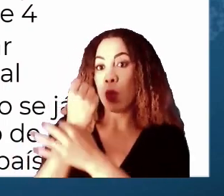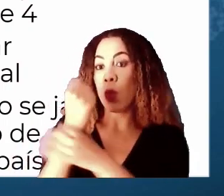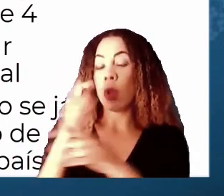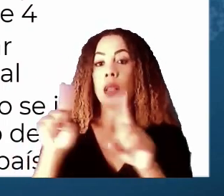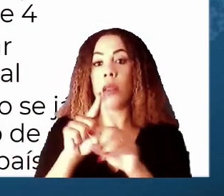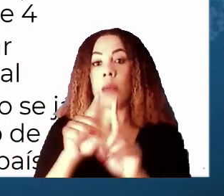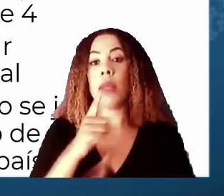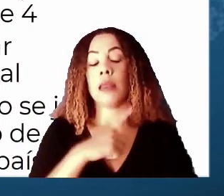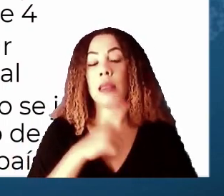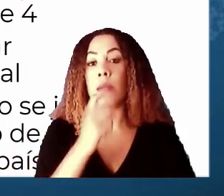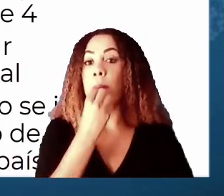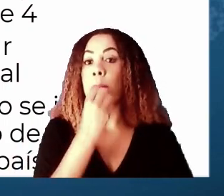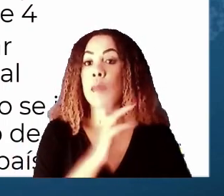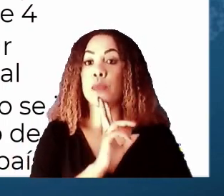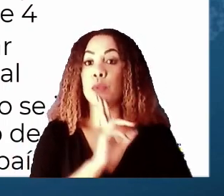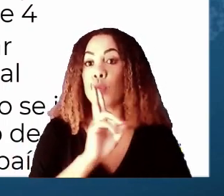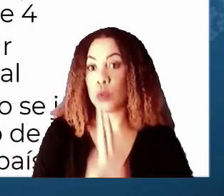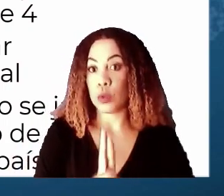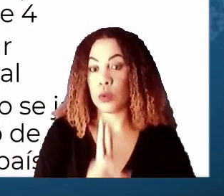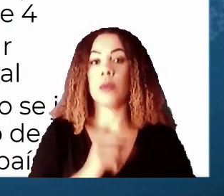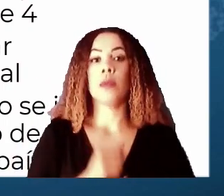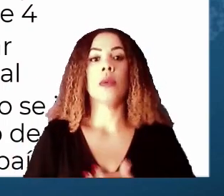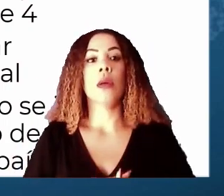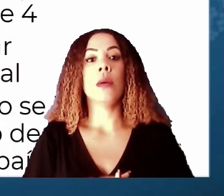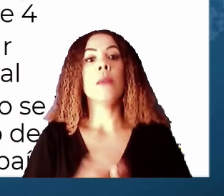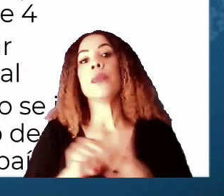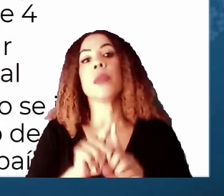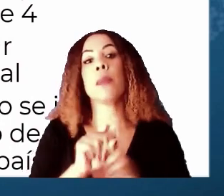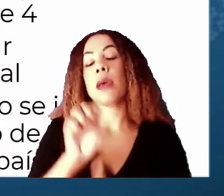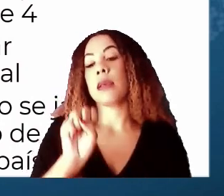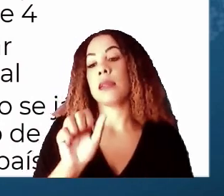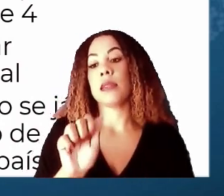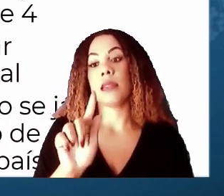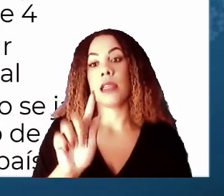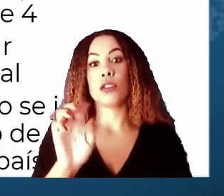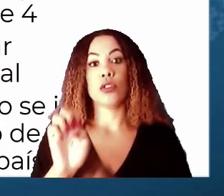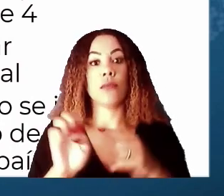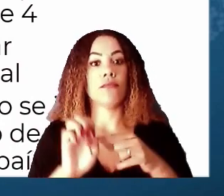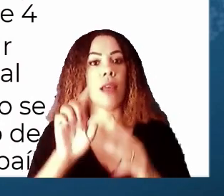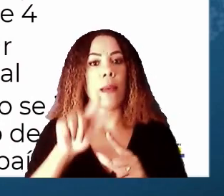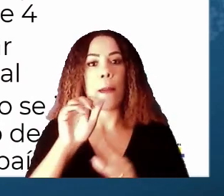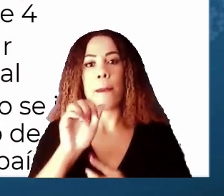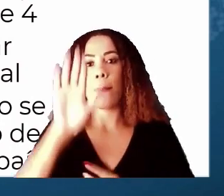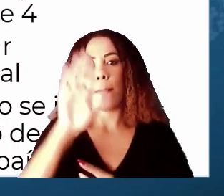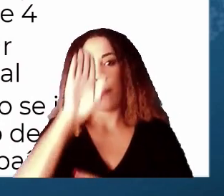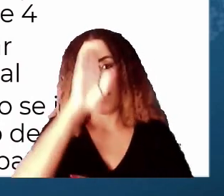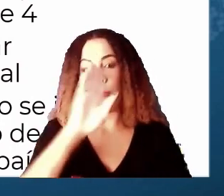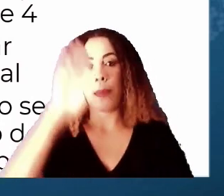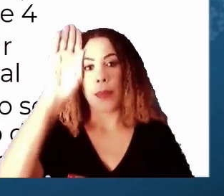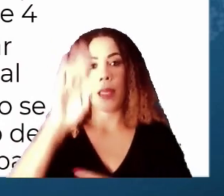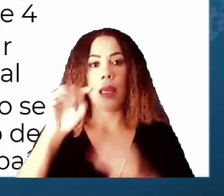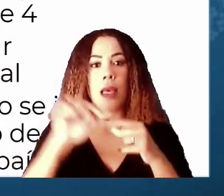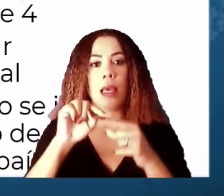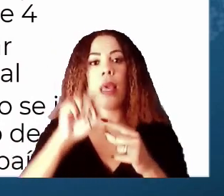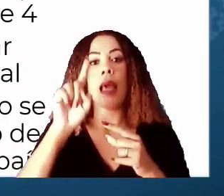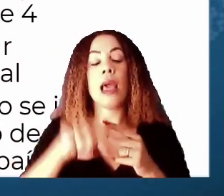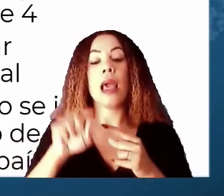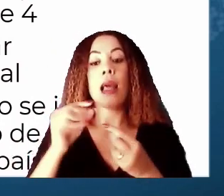reguladora, e o SAGE, né, que é o grande NITAG, que é o grande norte